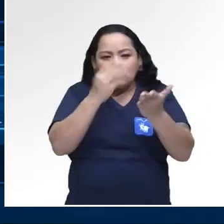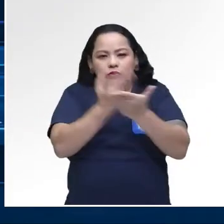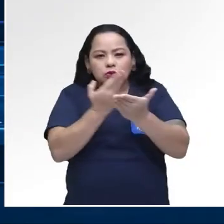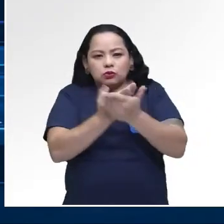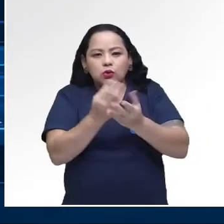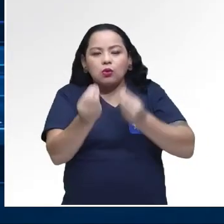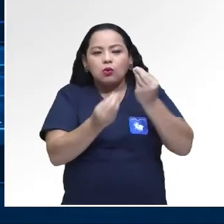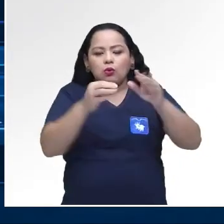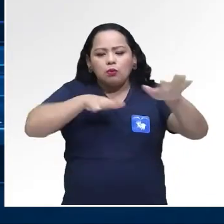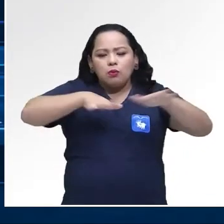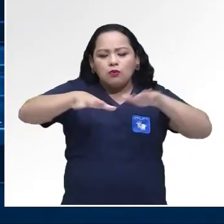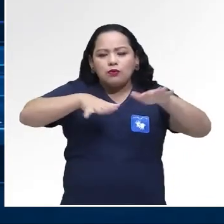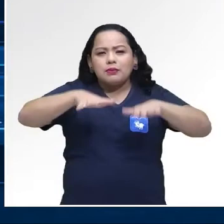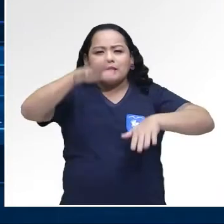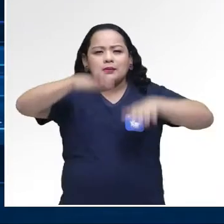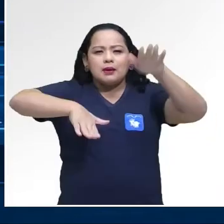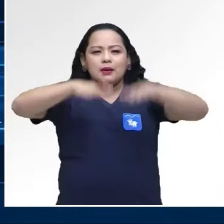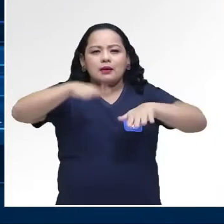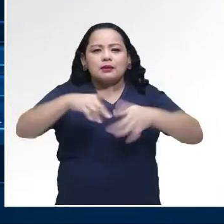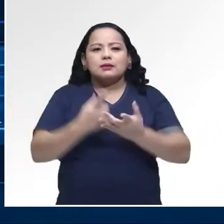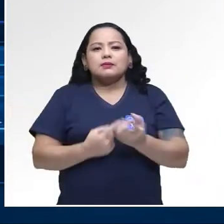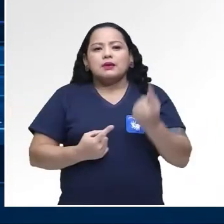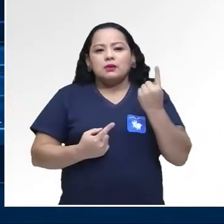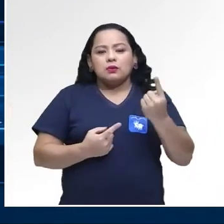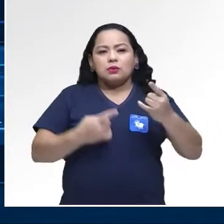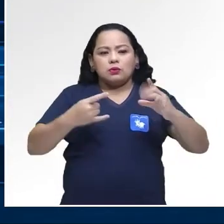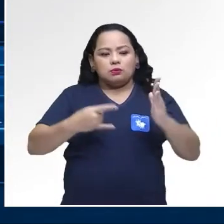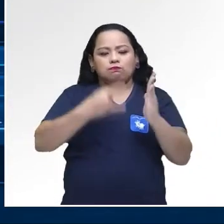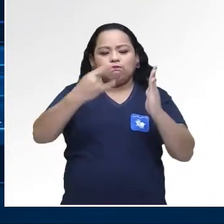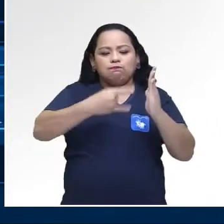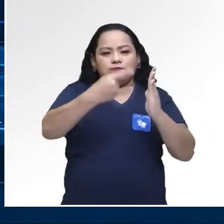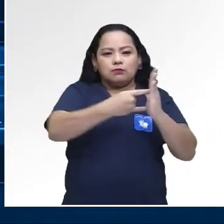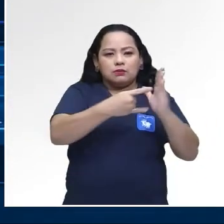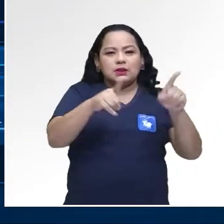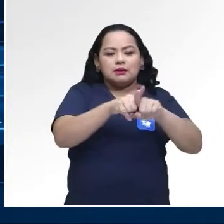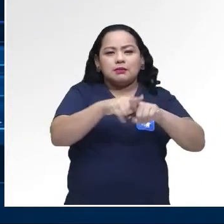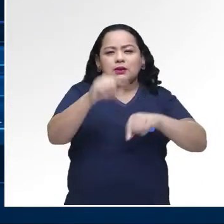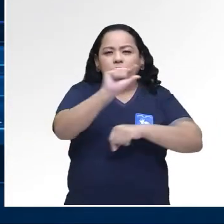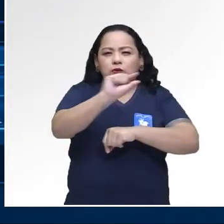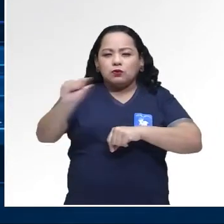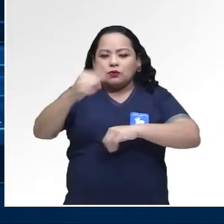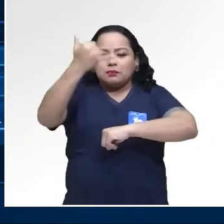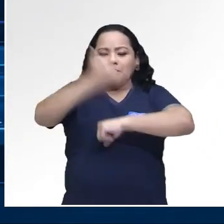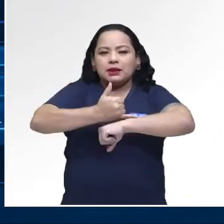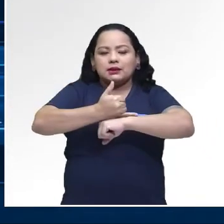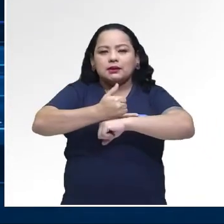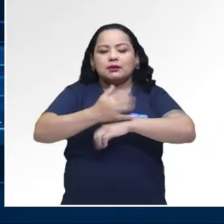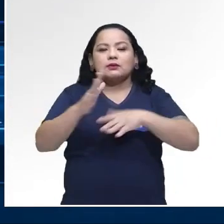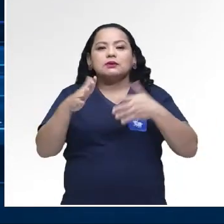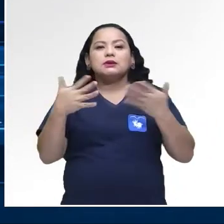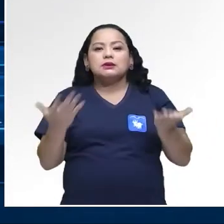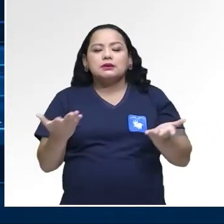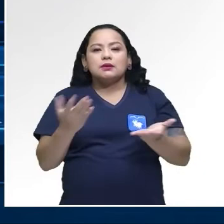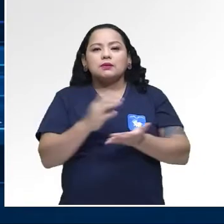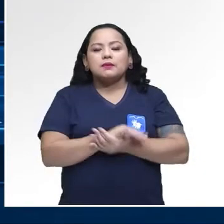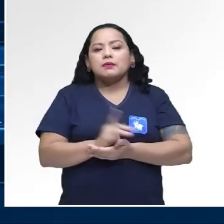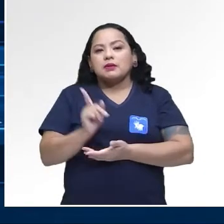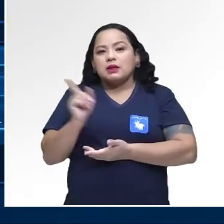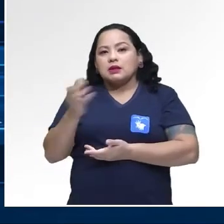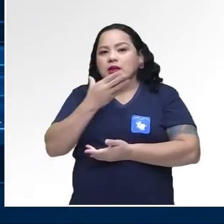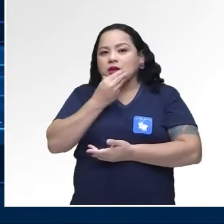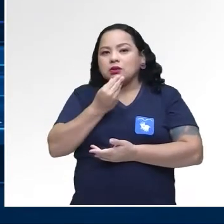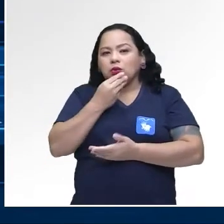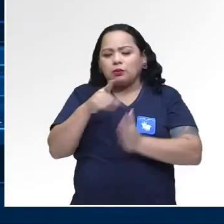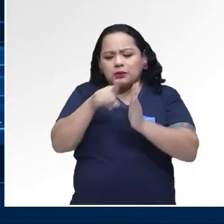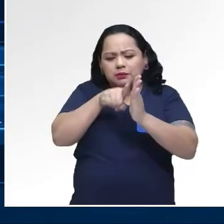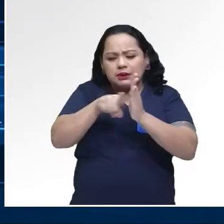movimento relativo entre um ímã e um fio metálico. Então, esse químico e